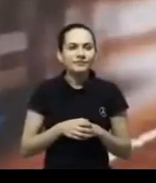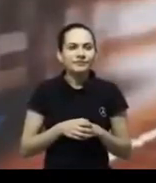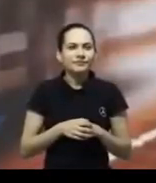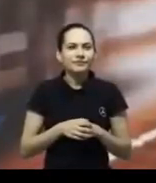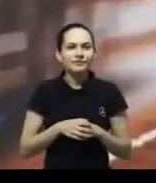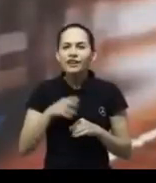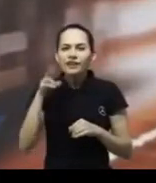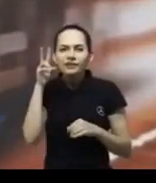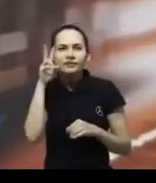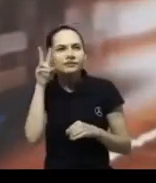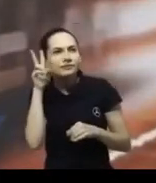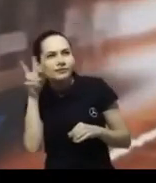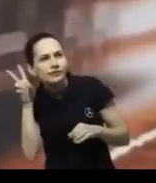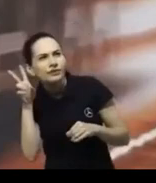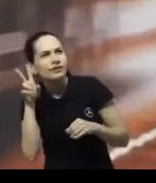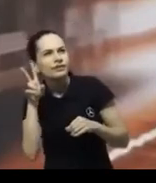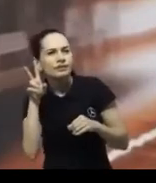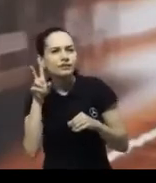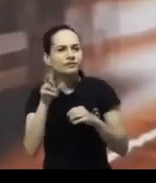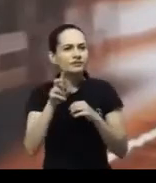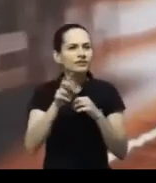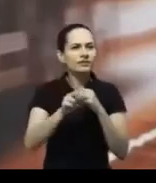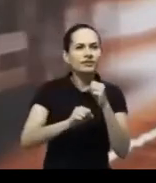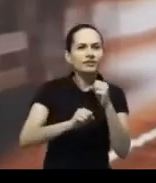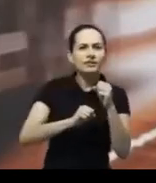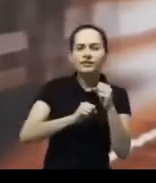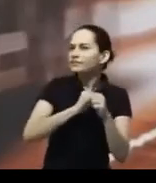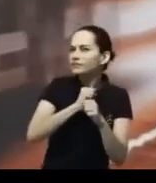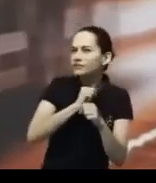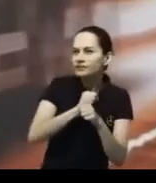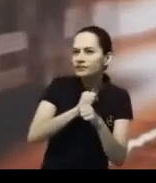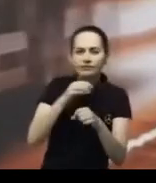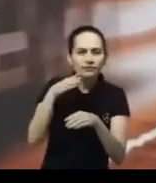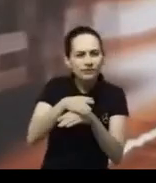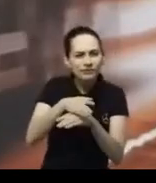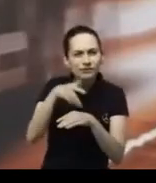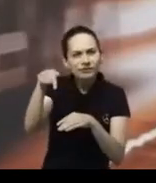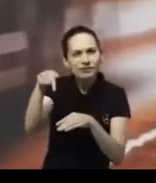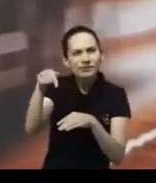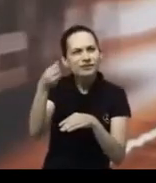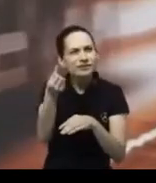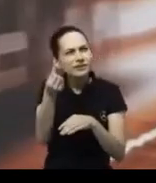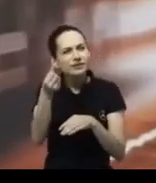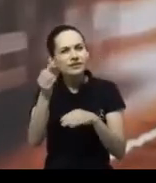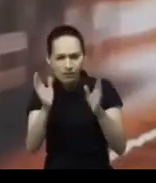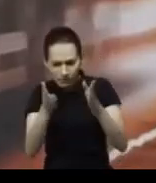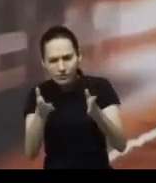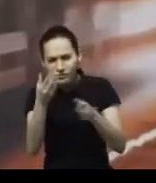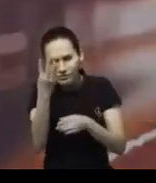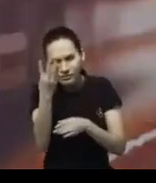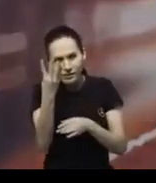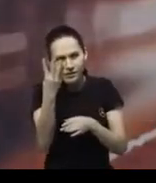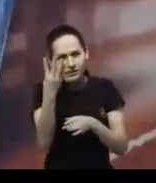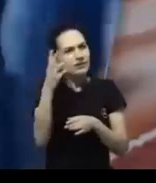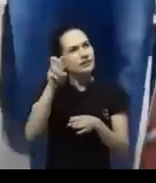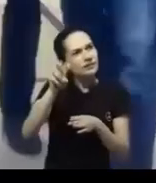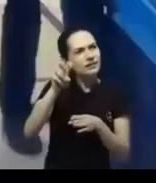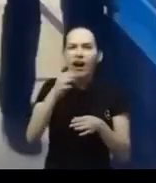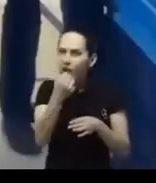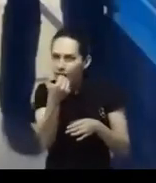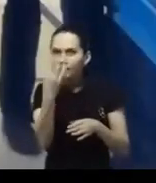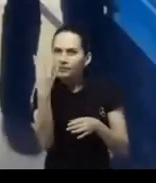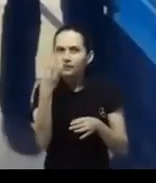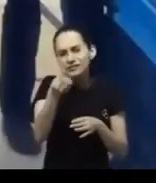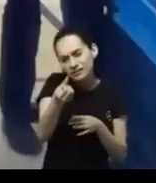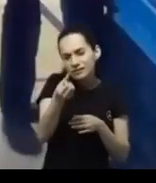e desde então, isso foi em 76, quer dizer, hoje estou com 45 anos já de empresa, beirando os